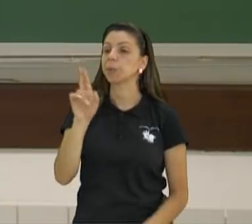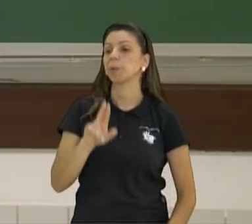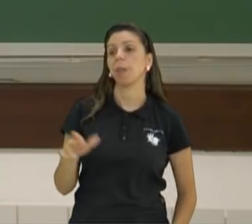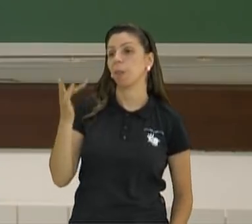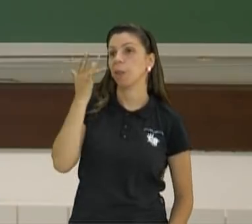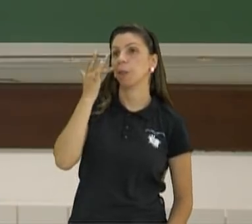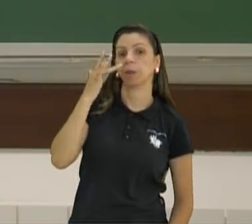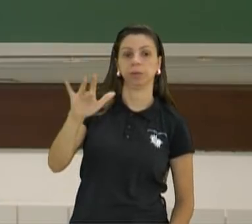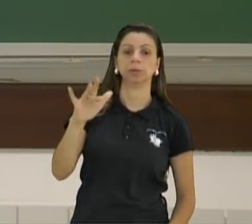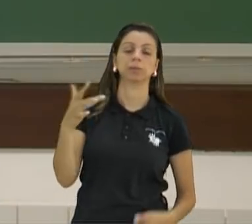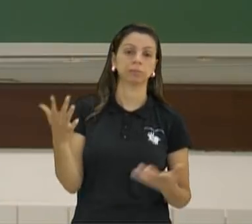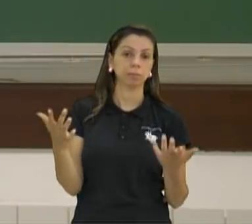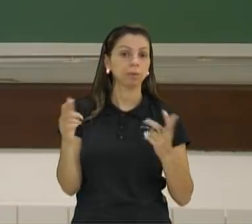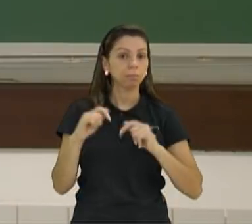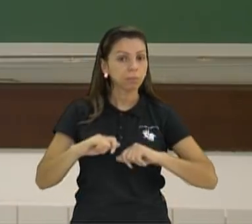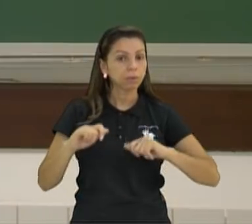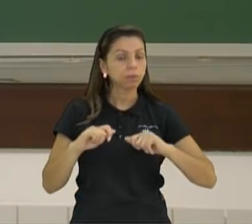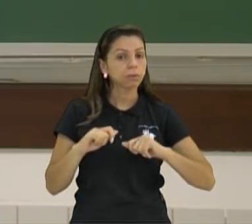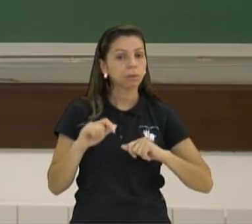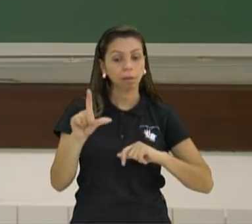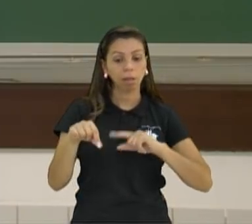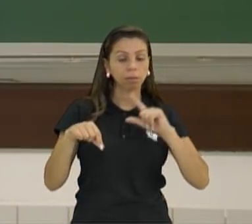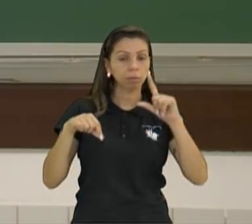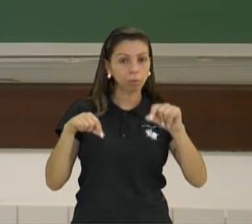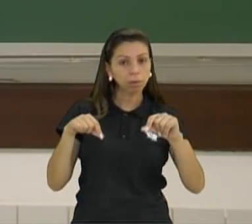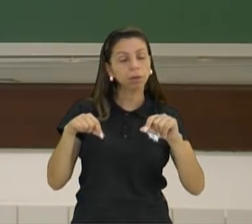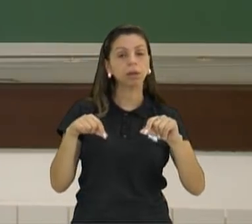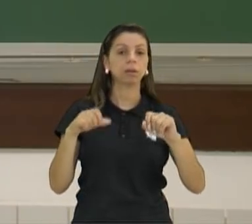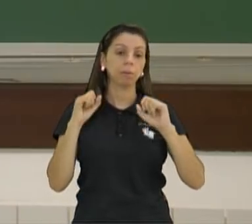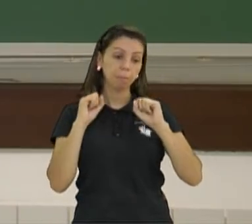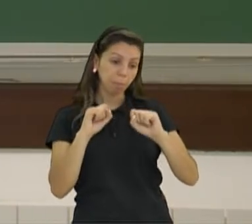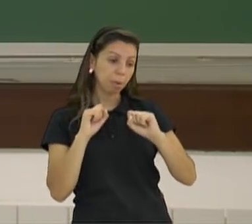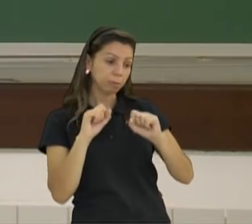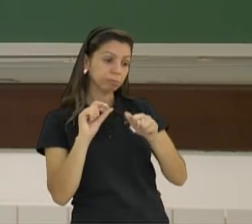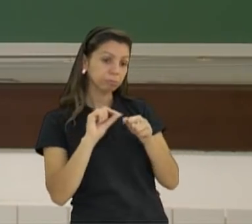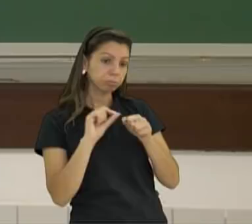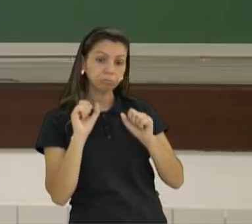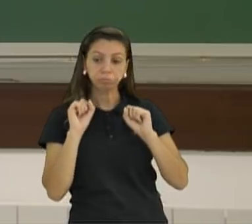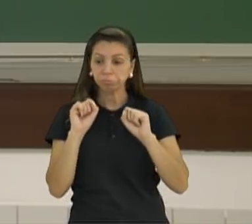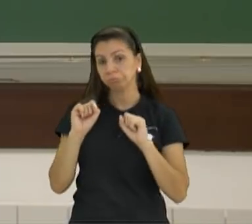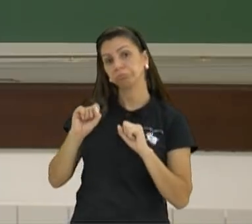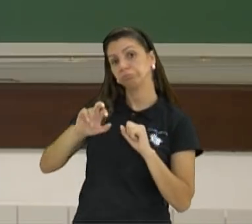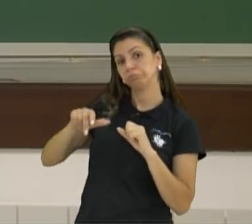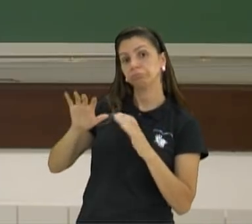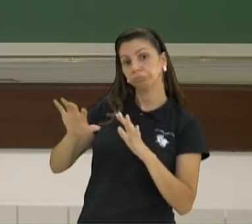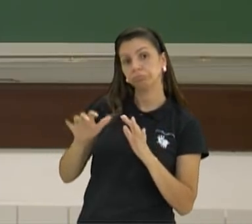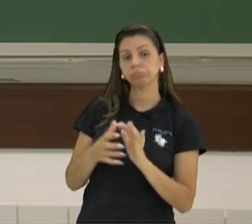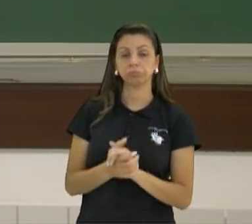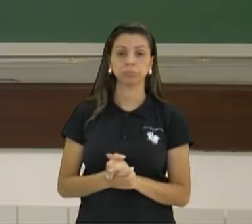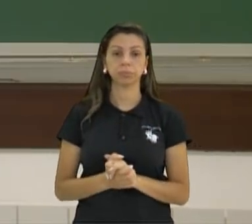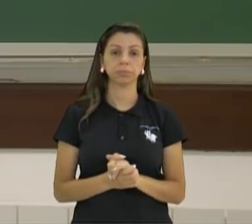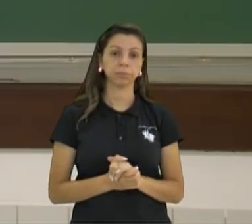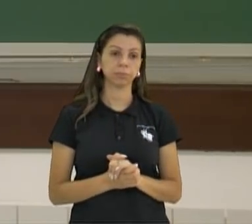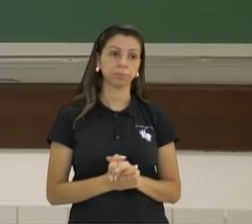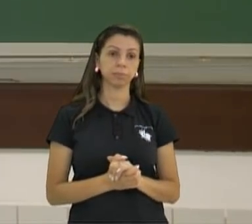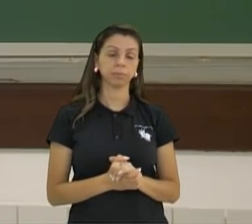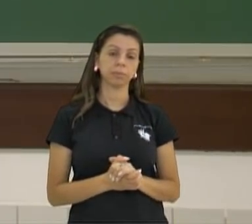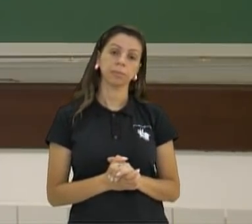não sabemos. Nós temos que ter a opção de não fazer, como é o caso, às vezes, no WhatsApp, né? Muito